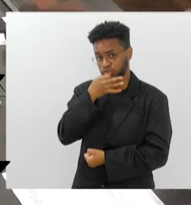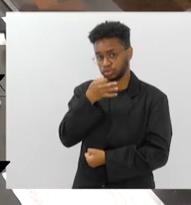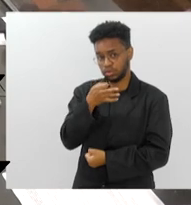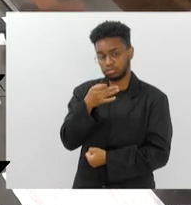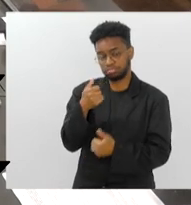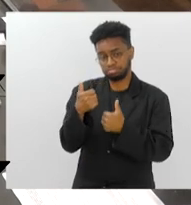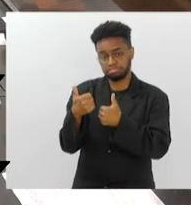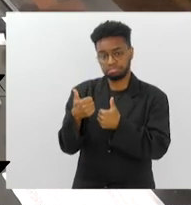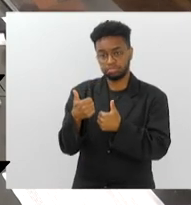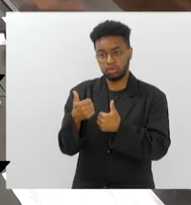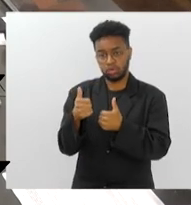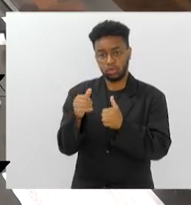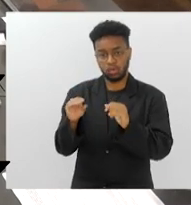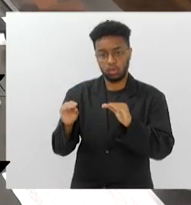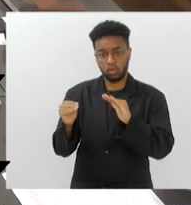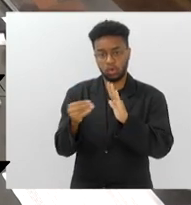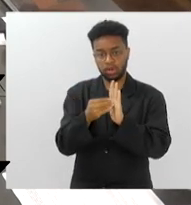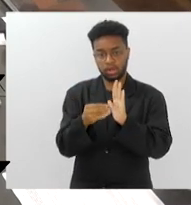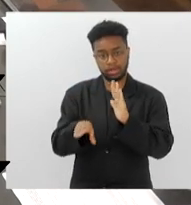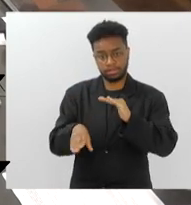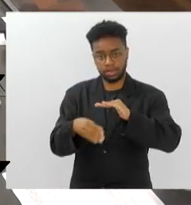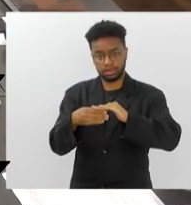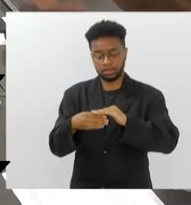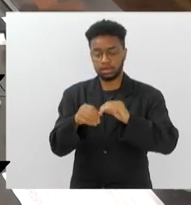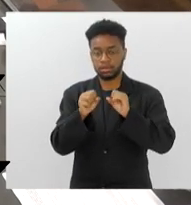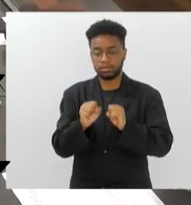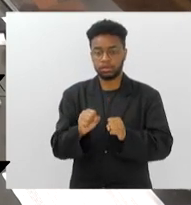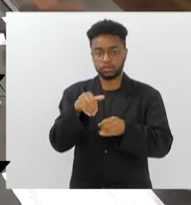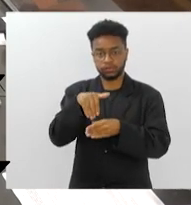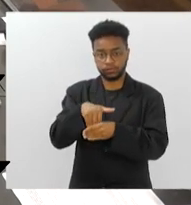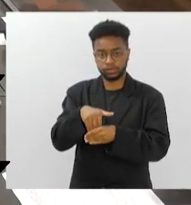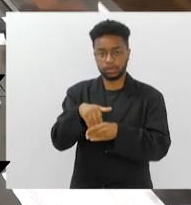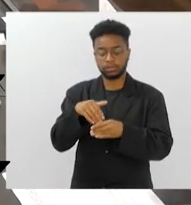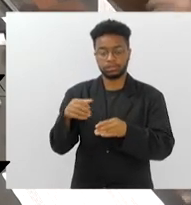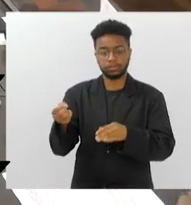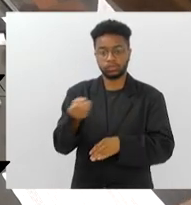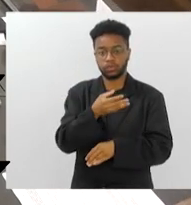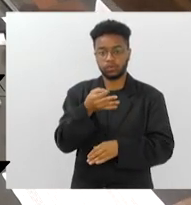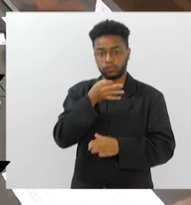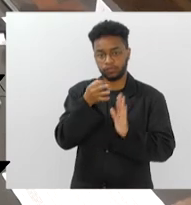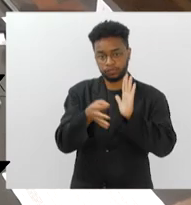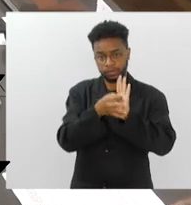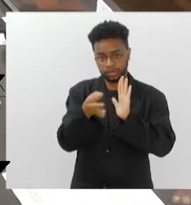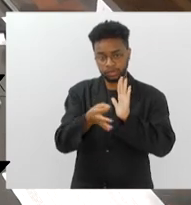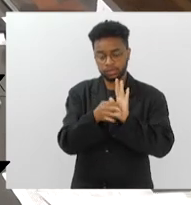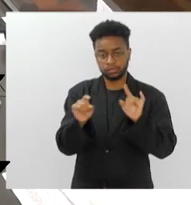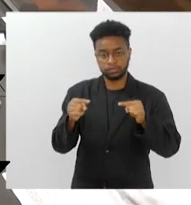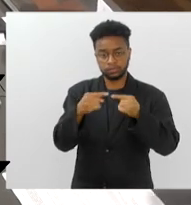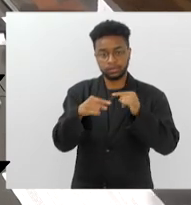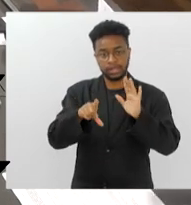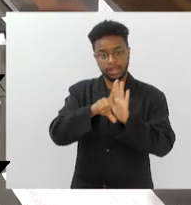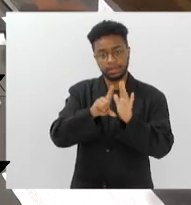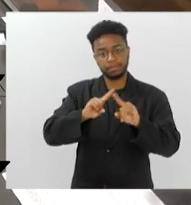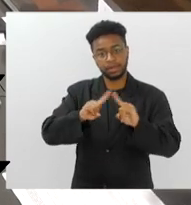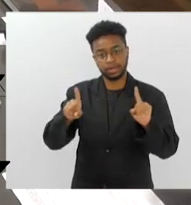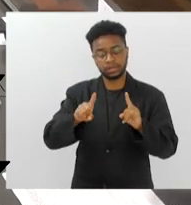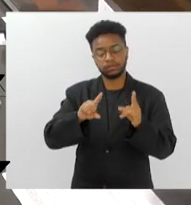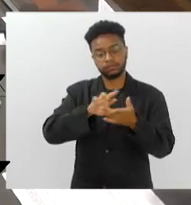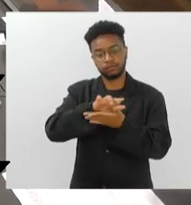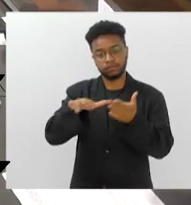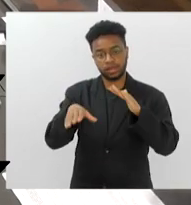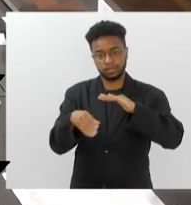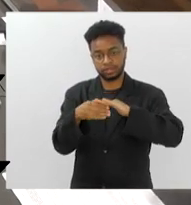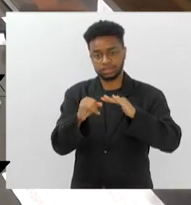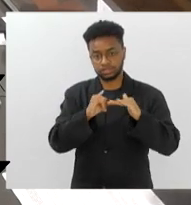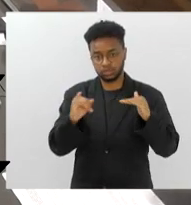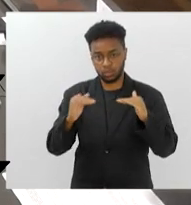legalidade com emendas encerrada a discussão em votação novo parecer pela pela legalidade com emendas senhores que aprovam permaneam